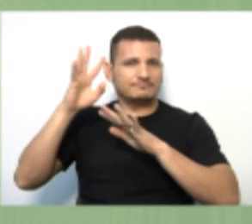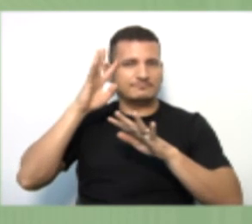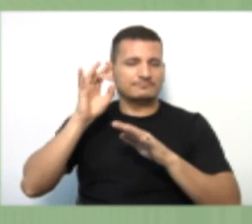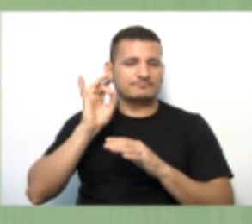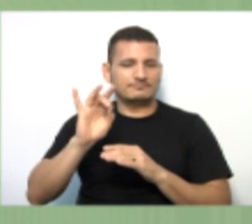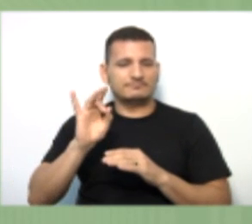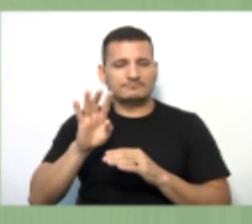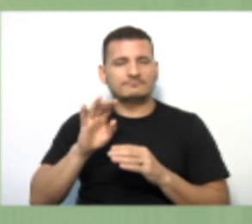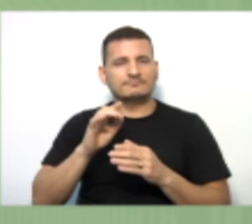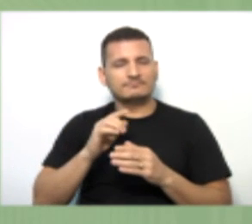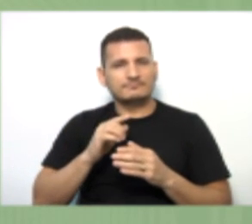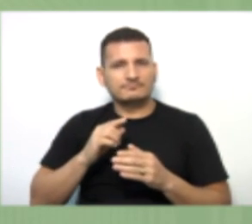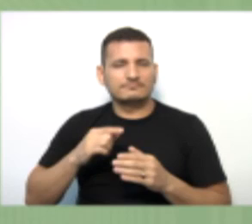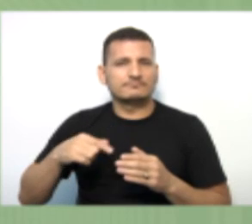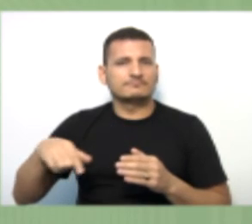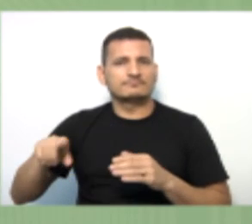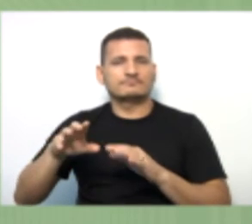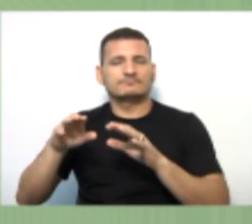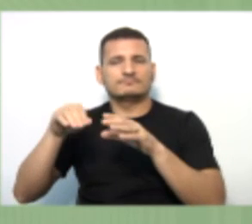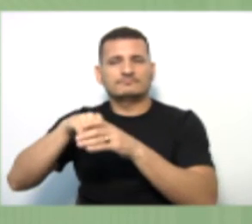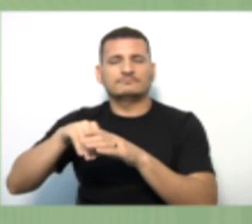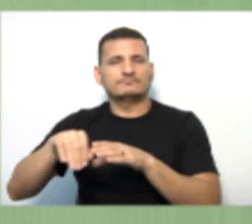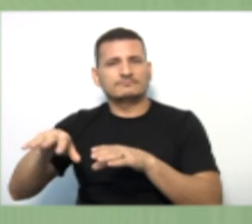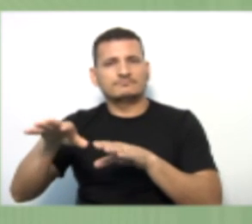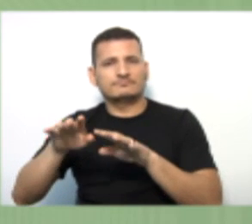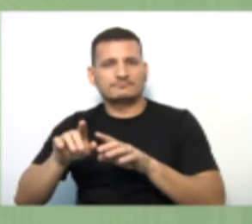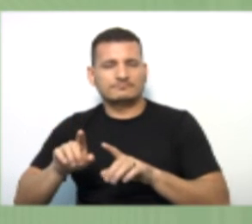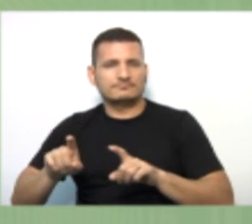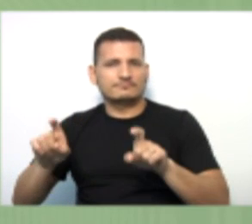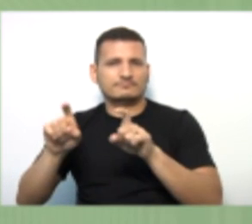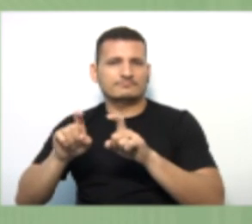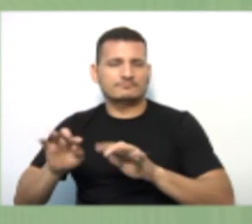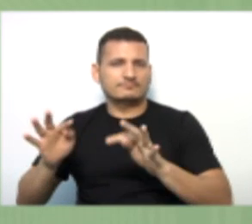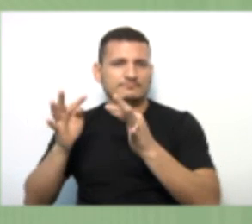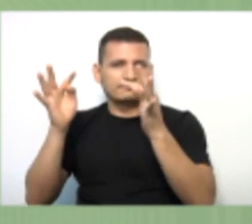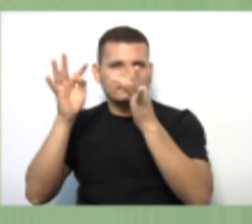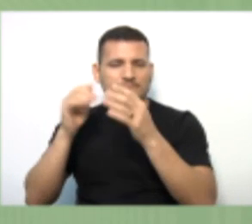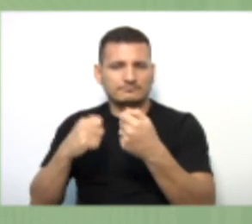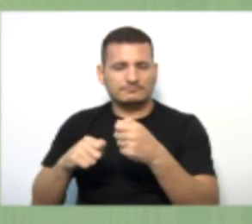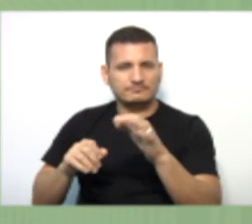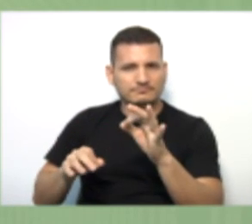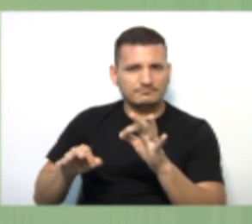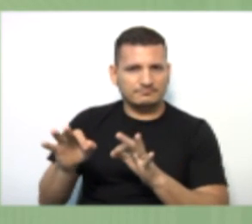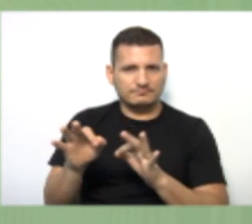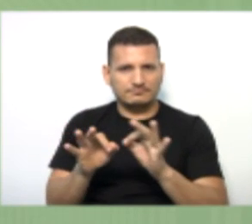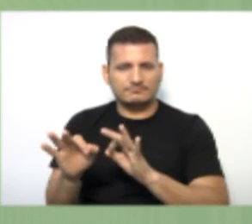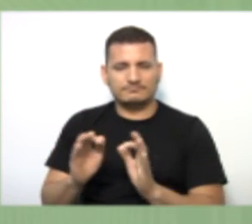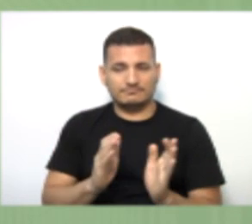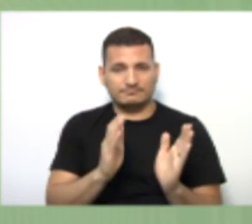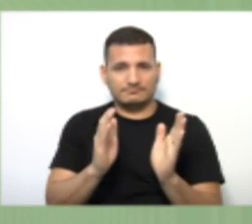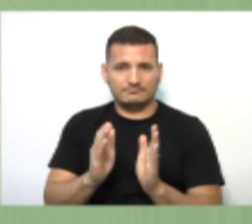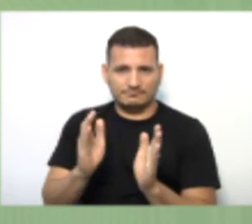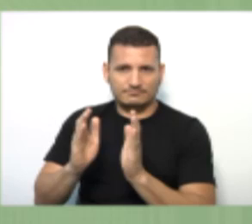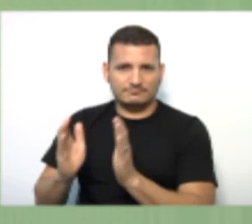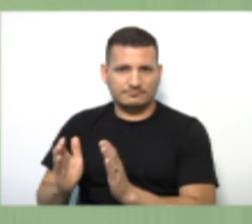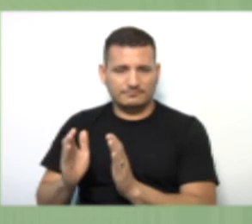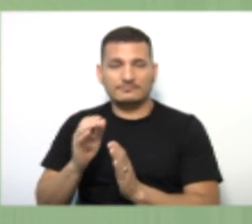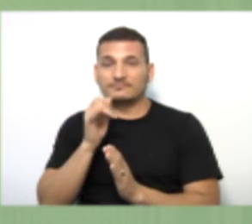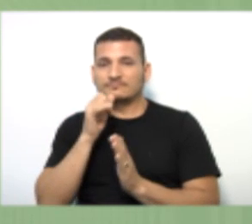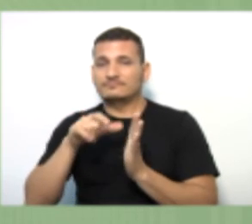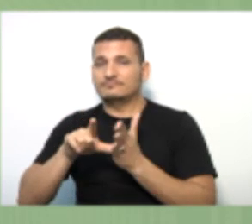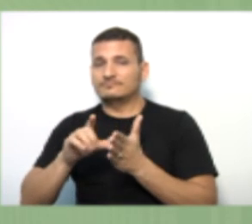são passadas para o mundo da tecnologia, temos que organizá-las em etapas, como no exemplo